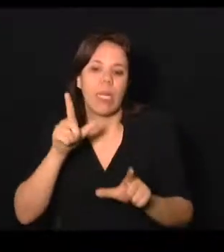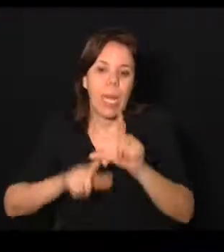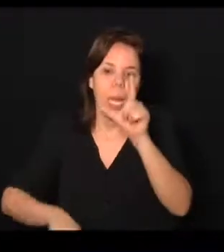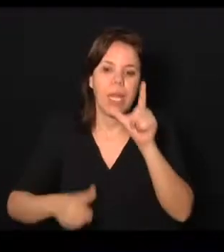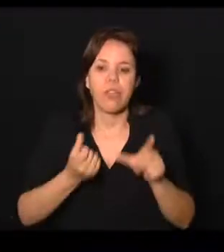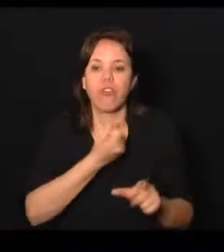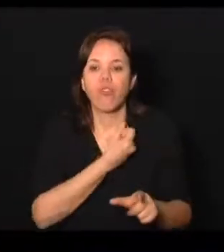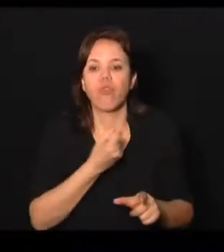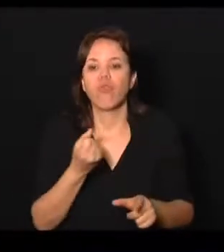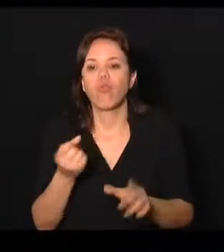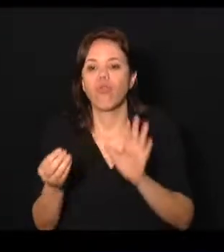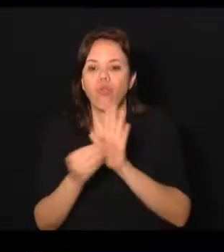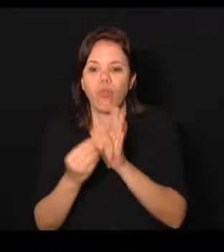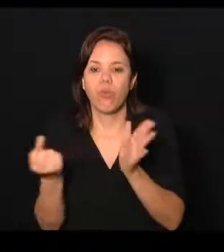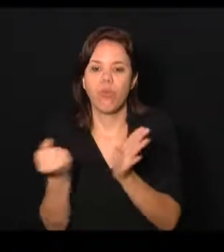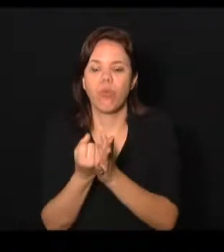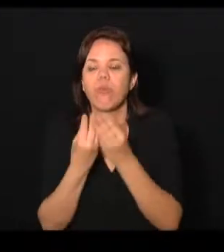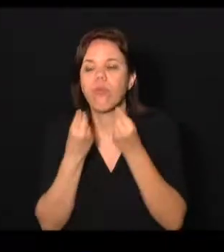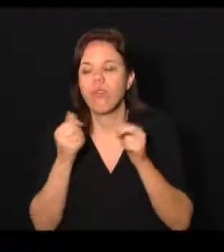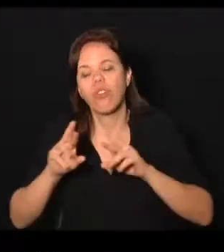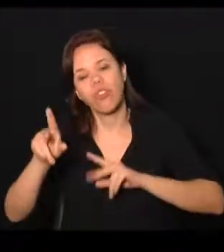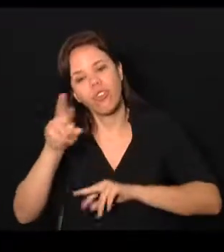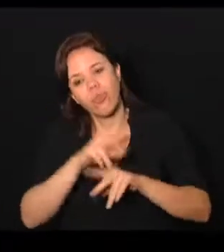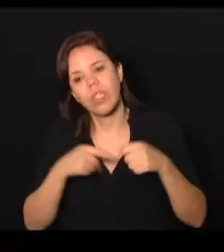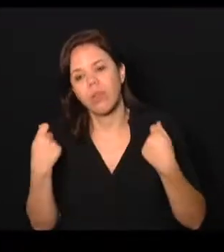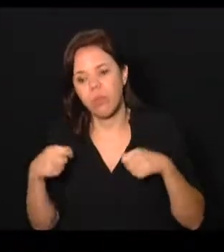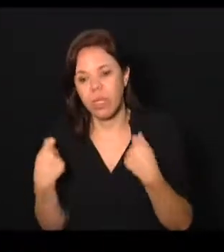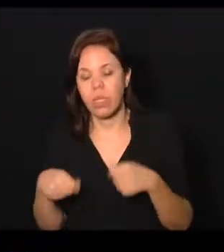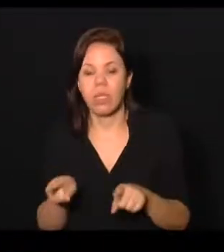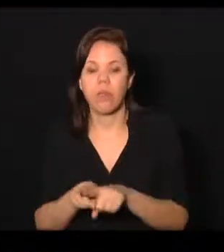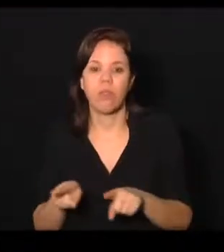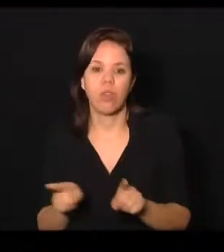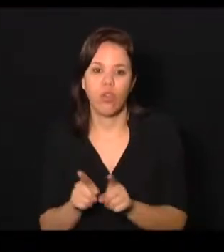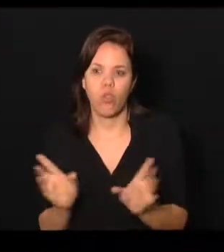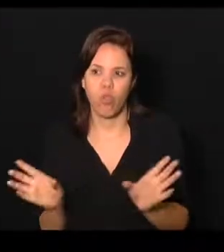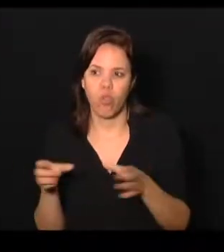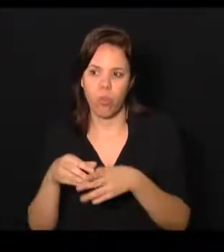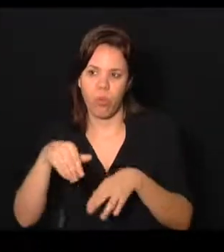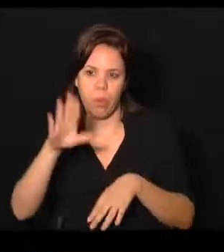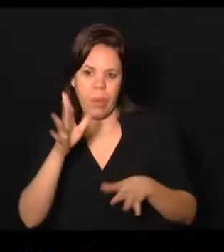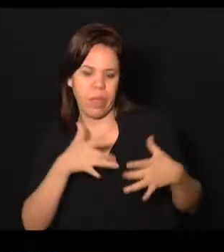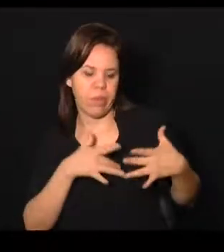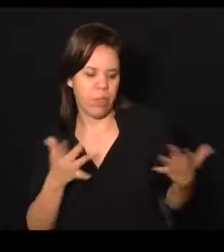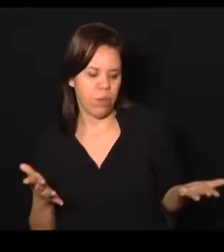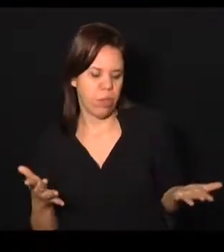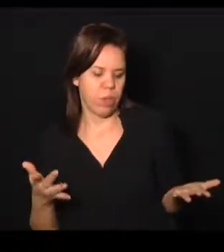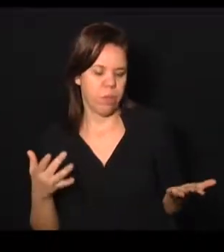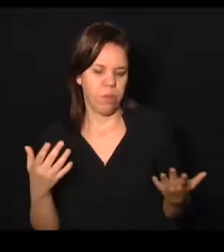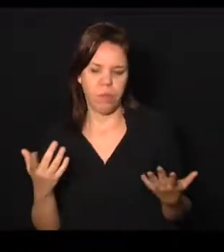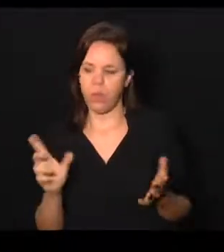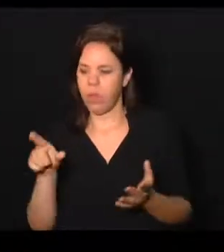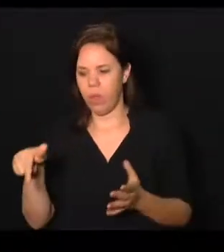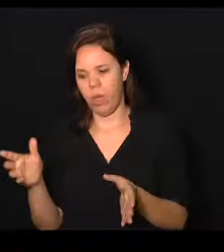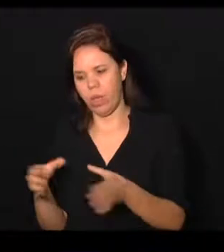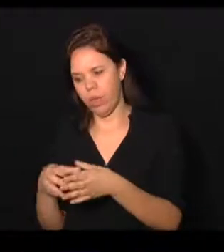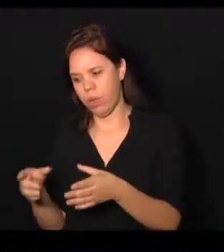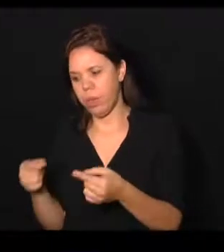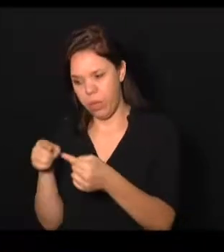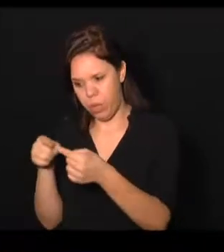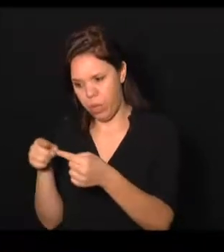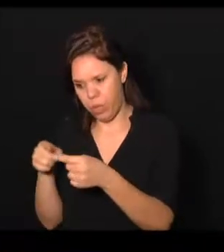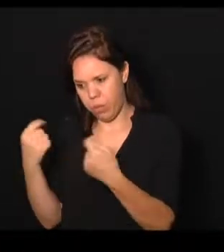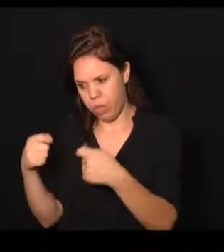sanguíneos necessários. E, às vezes, o grupo que mais vai doar não é necessariamente aquele que vai ser compatibilizado